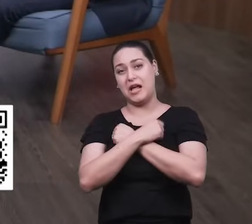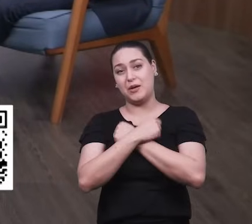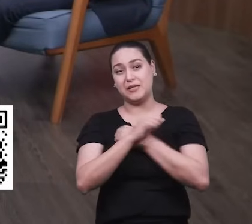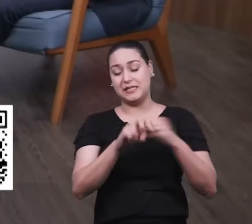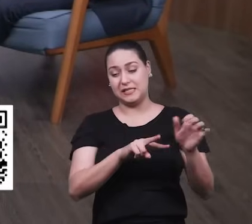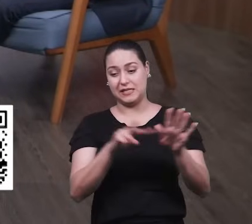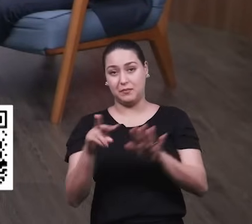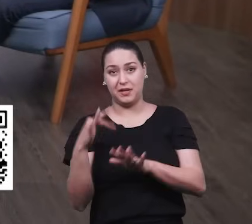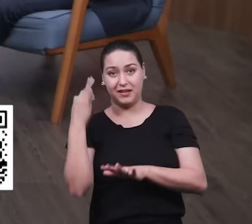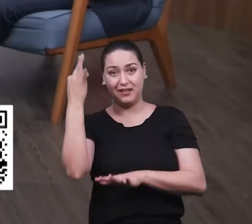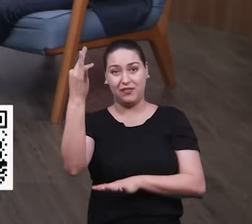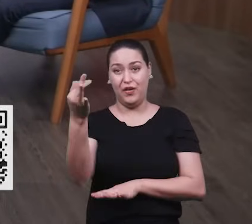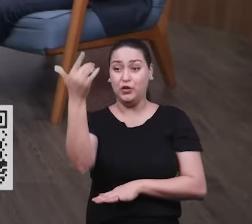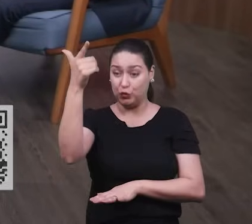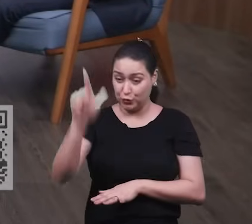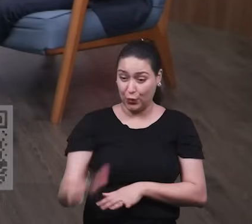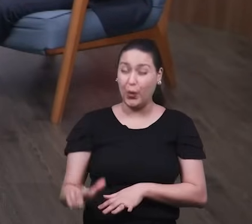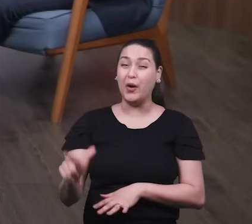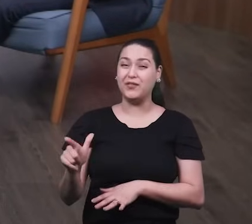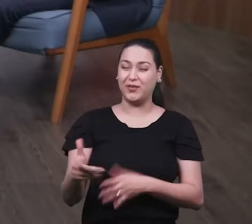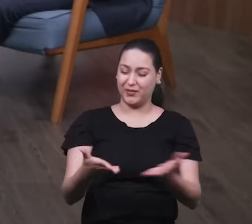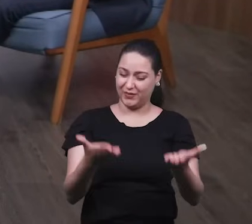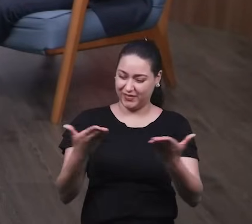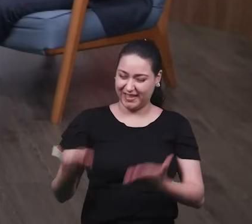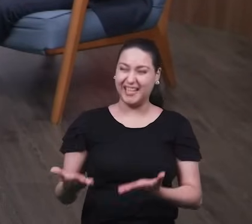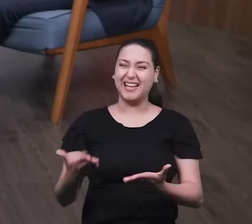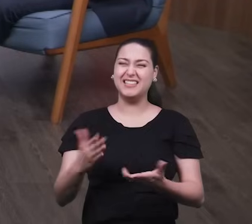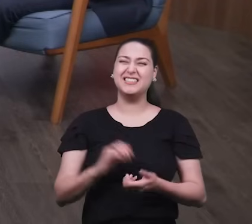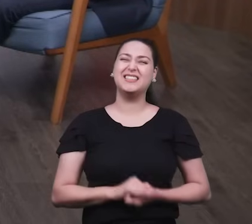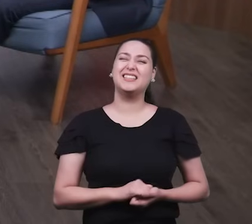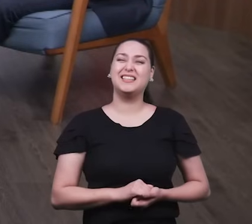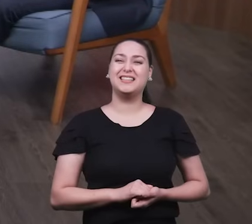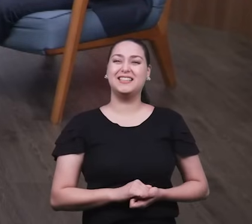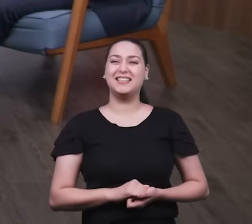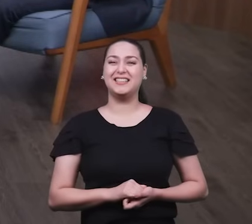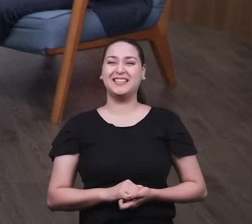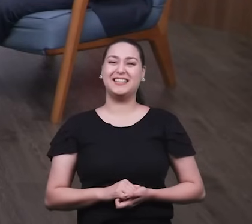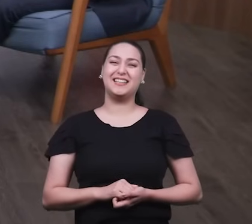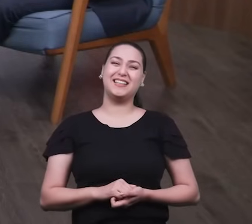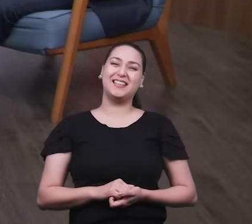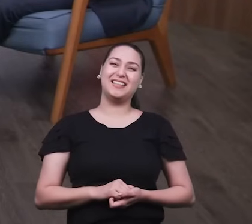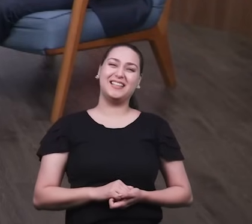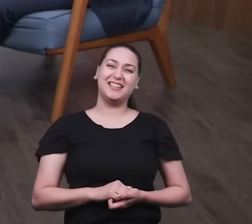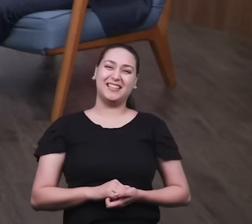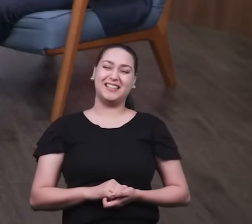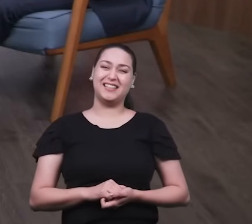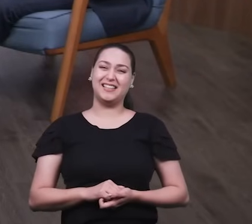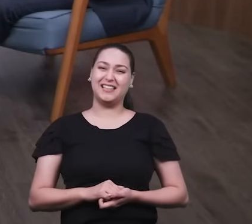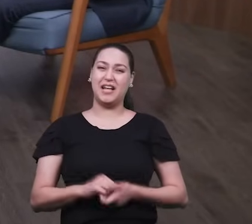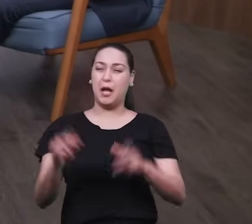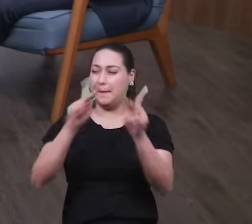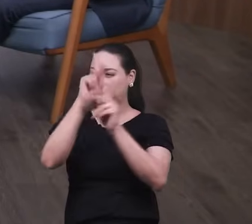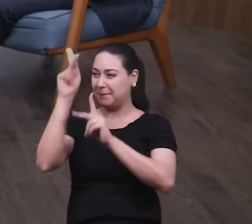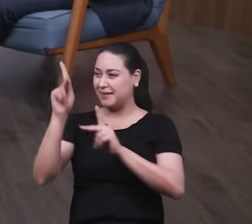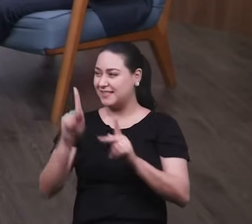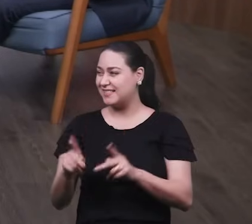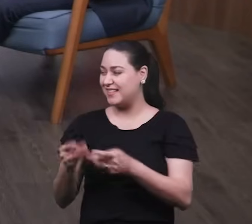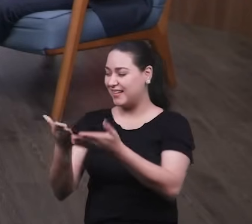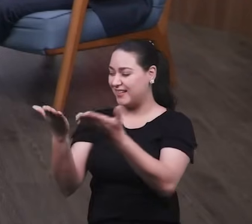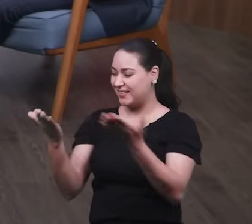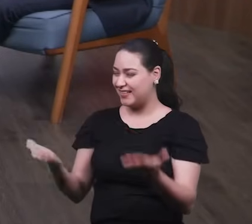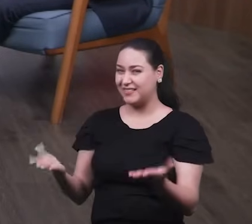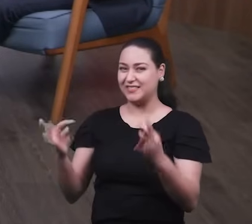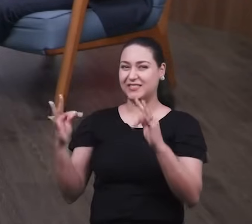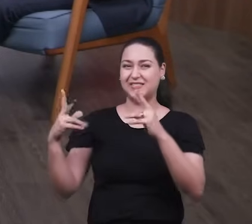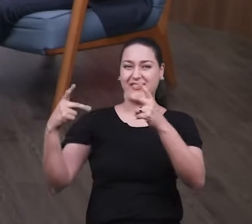convidado. Semana que vem. Para a semana que vem estar conosco novamente. É, intimado, né? Se ele não for, nós vamos... Pai do Senhor Sérgio,